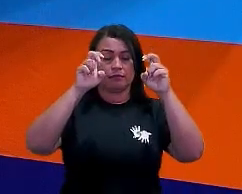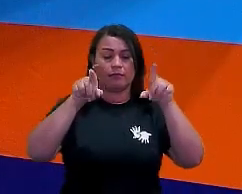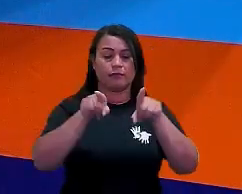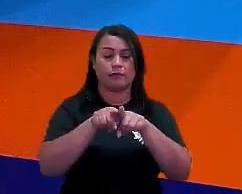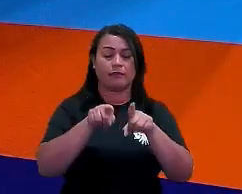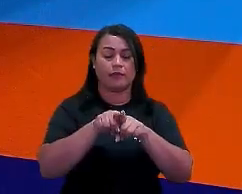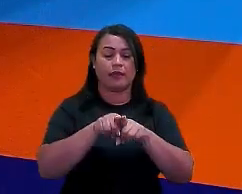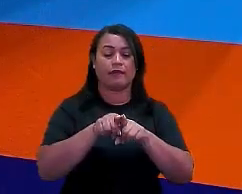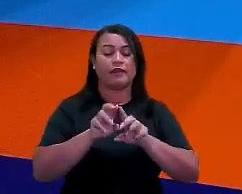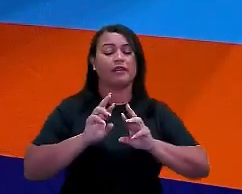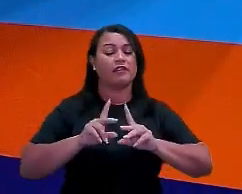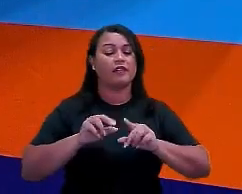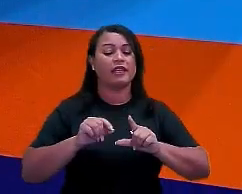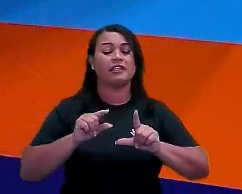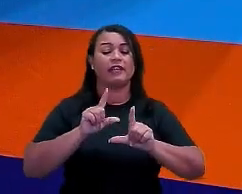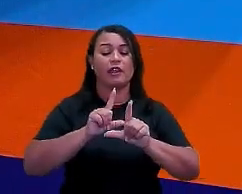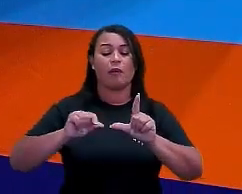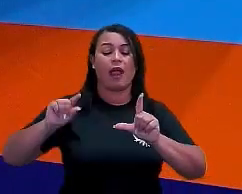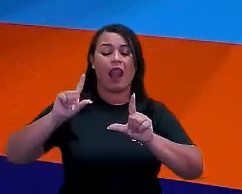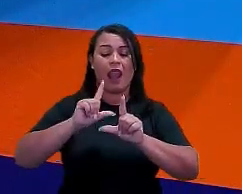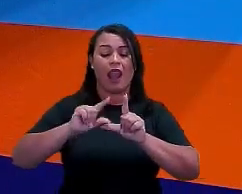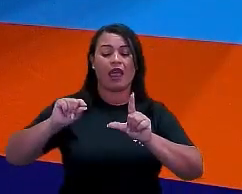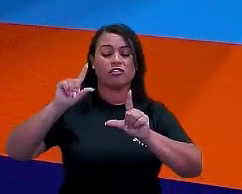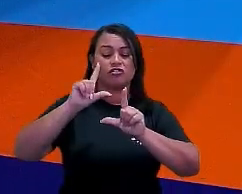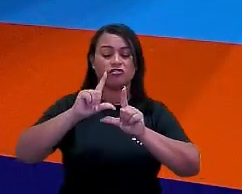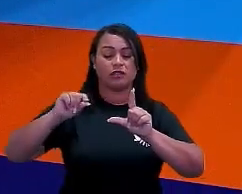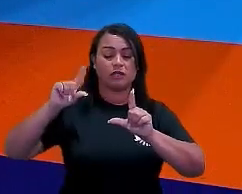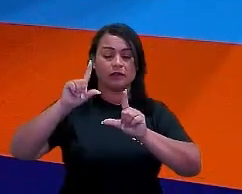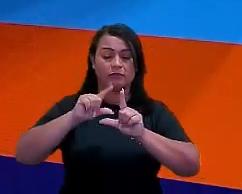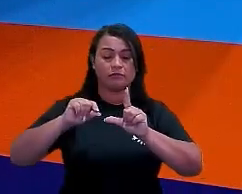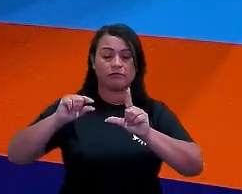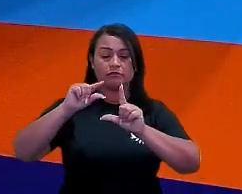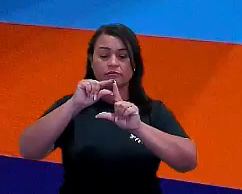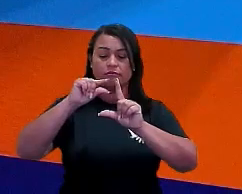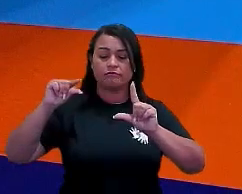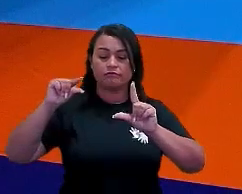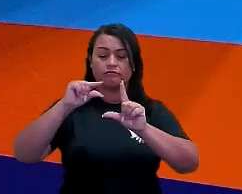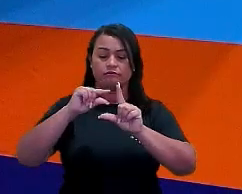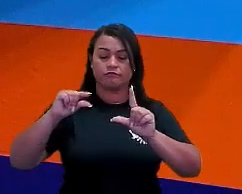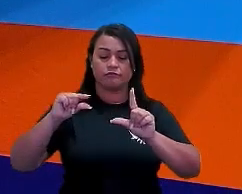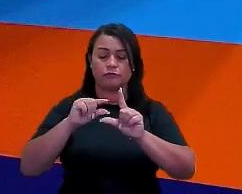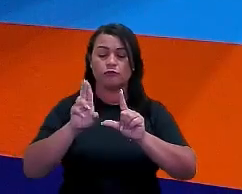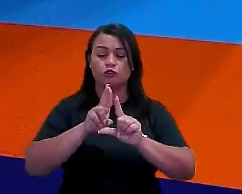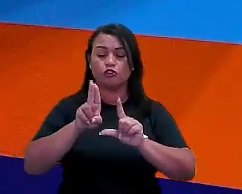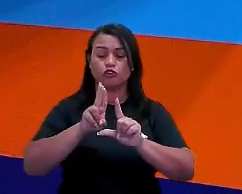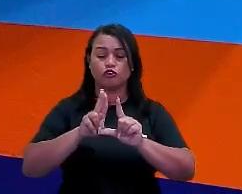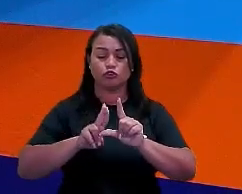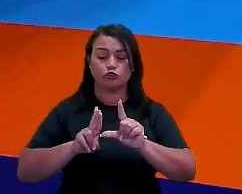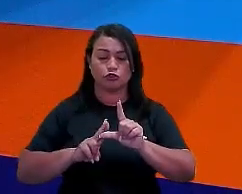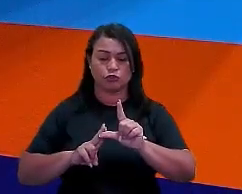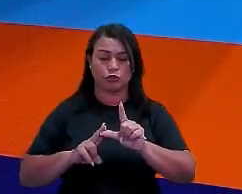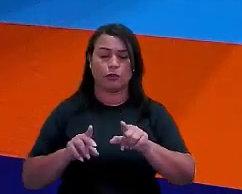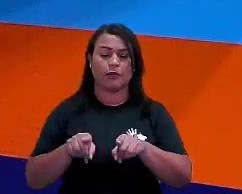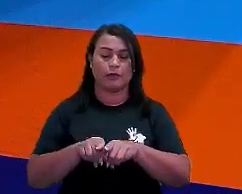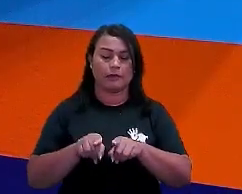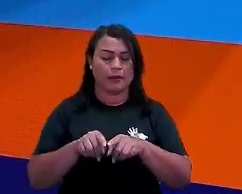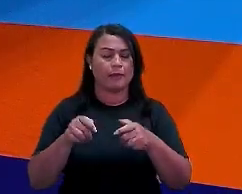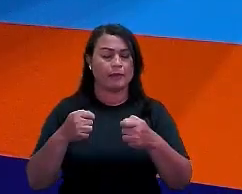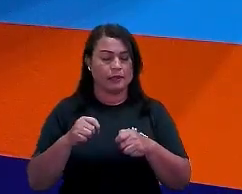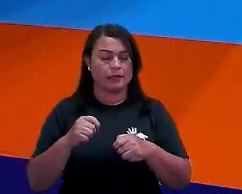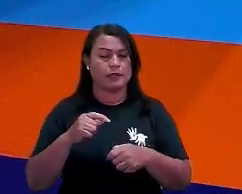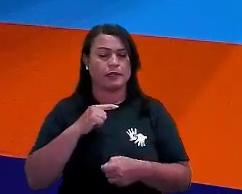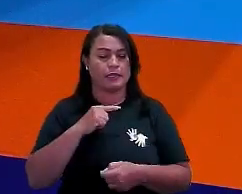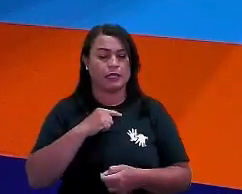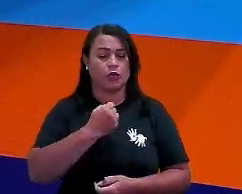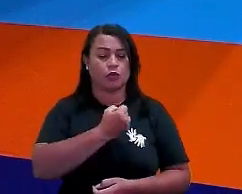ele vai ter um diferencial, ele vai ter legendas, tá certo? Porque além dos números, os gráficos de pizza também vêm com